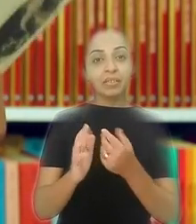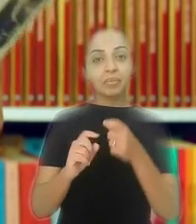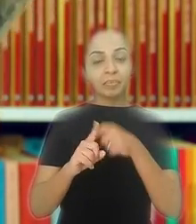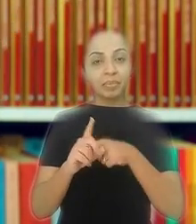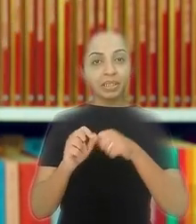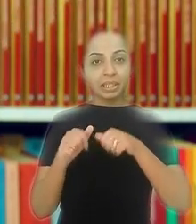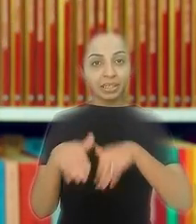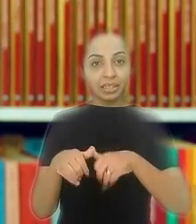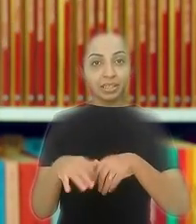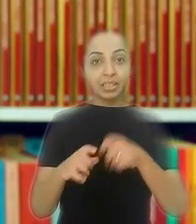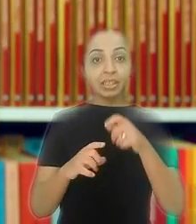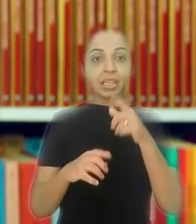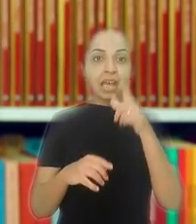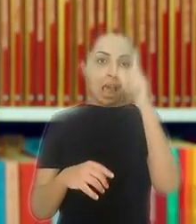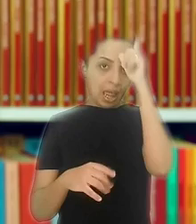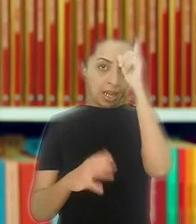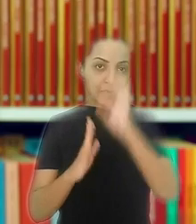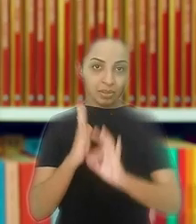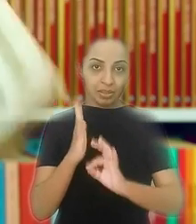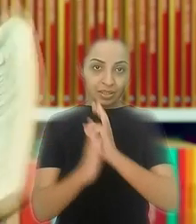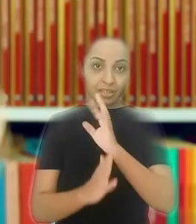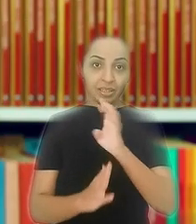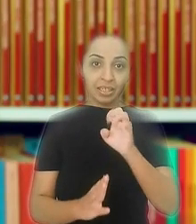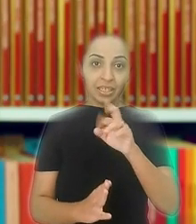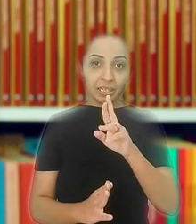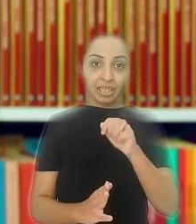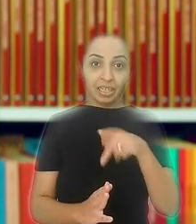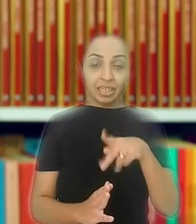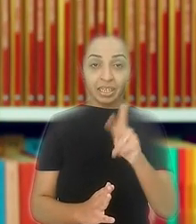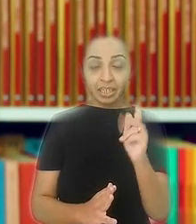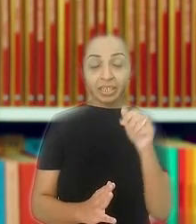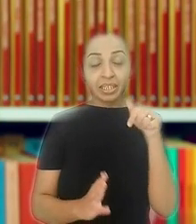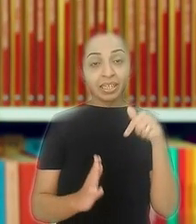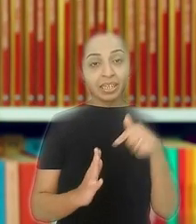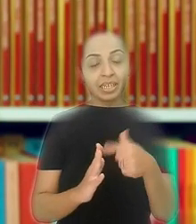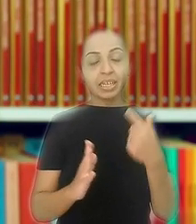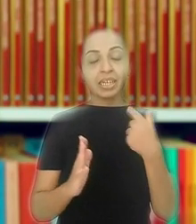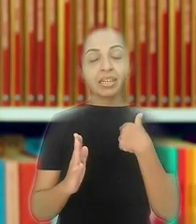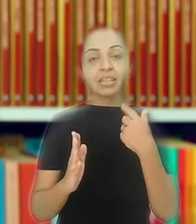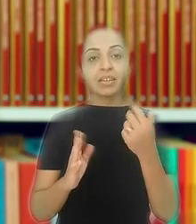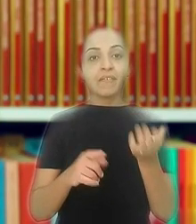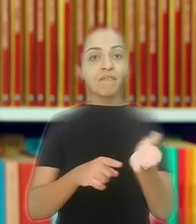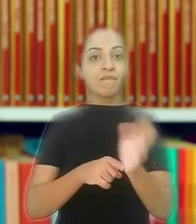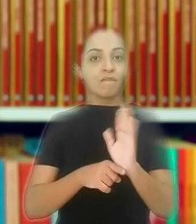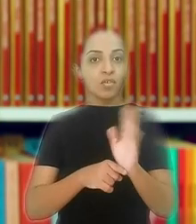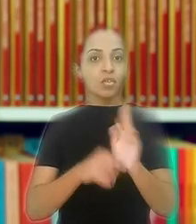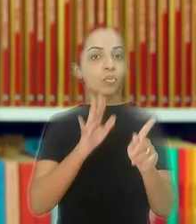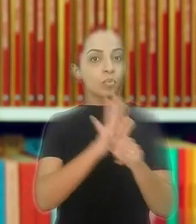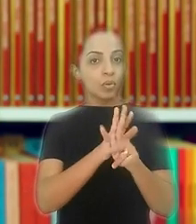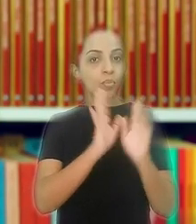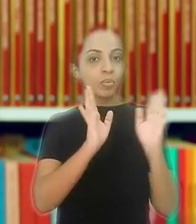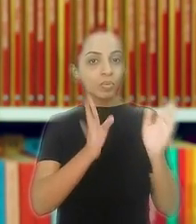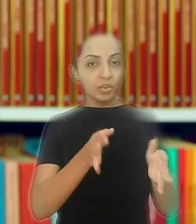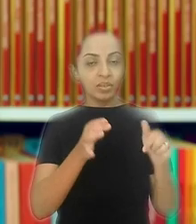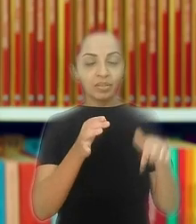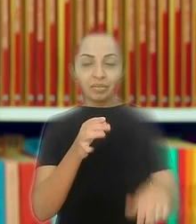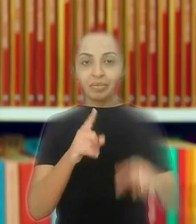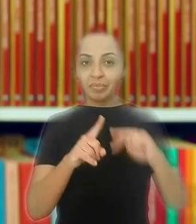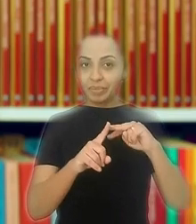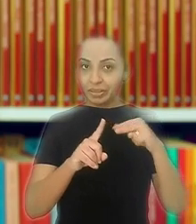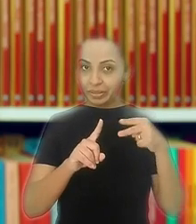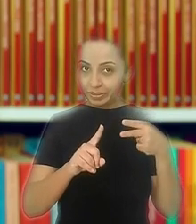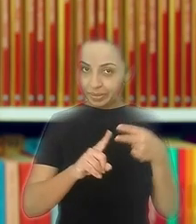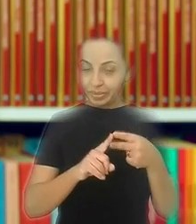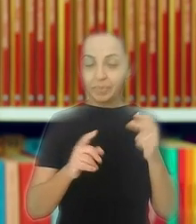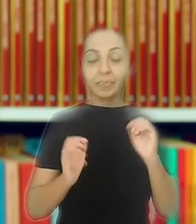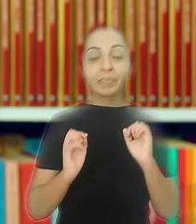que eu concluir em setembro do escritor alemão Eric Maria remarque né esse livro já tem vídeo aqui para o canal vou deixar linkado